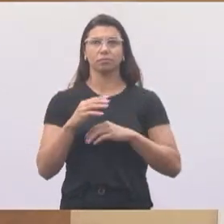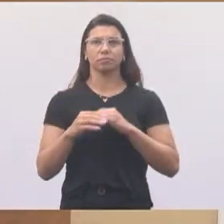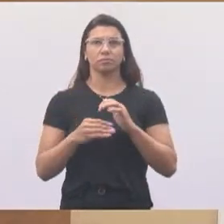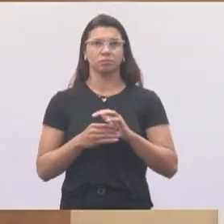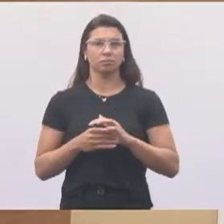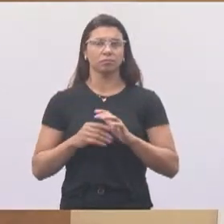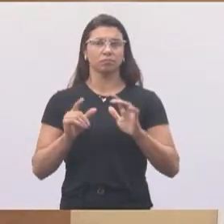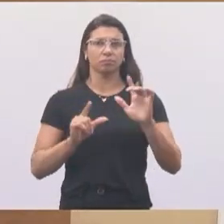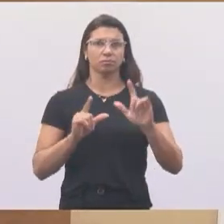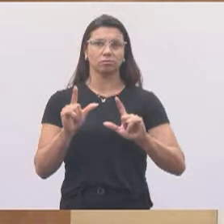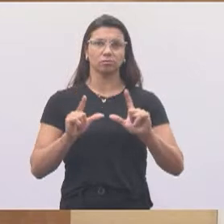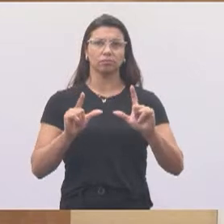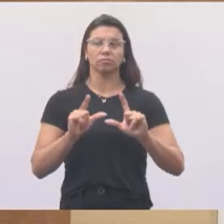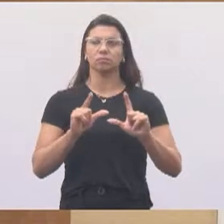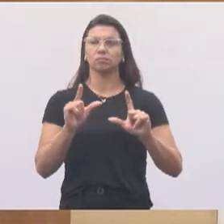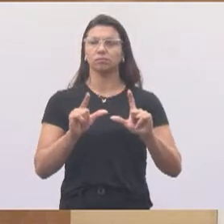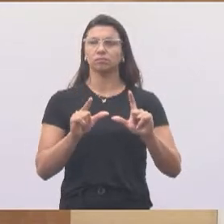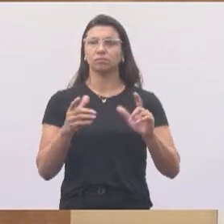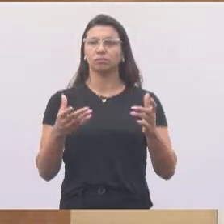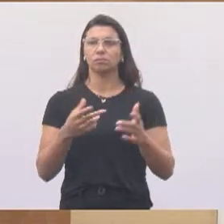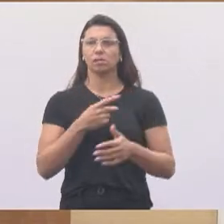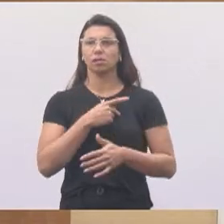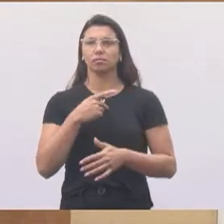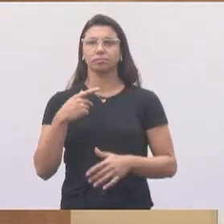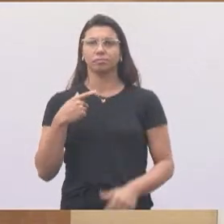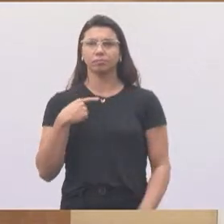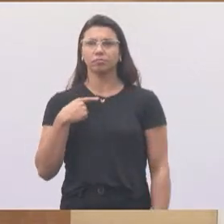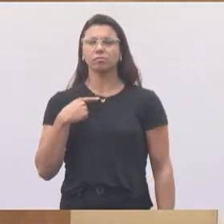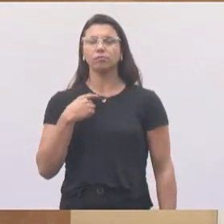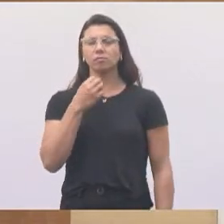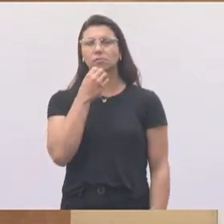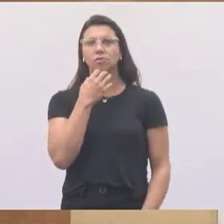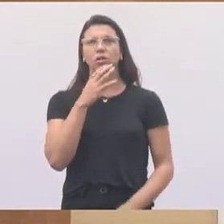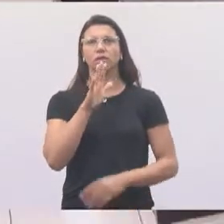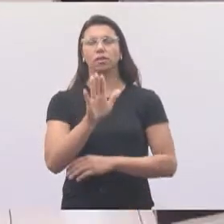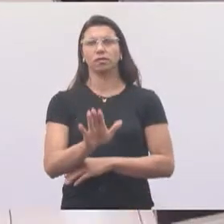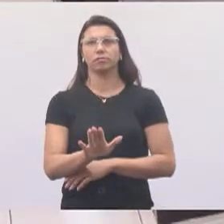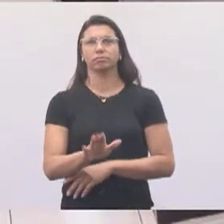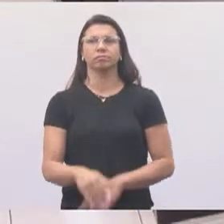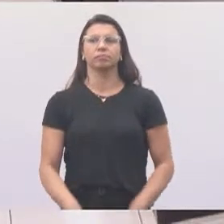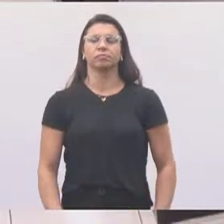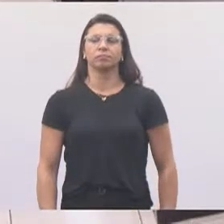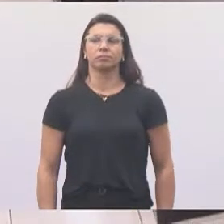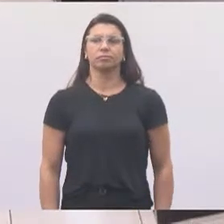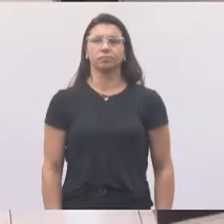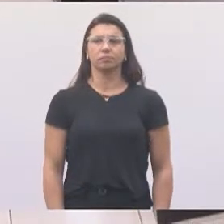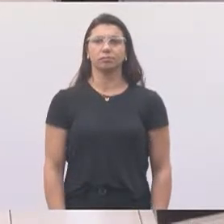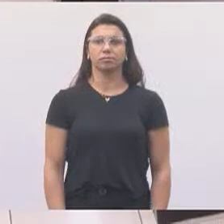telespectadores, presidente do José Roberto, boa tarde.